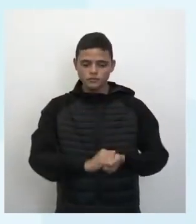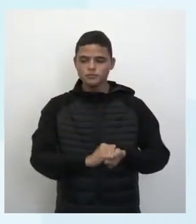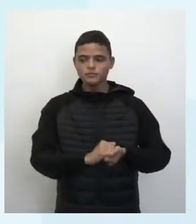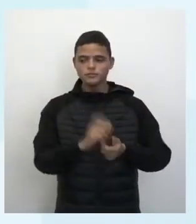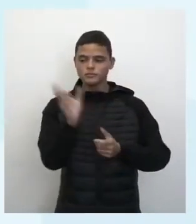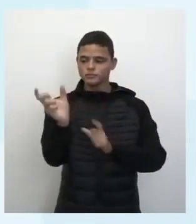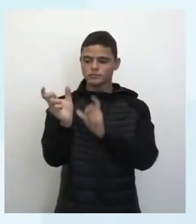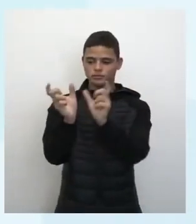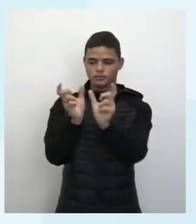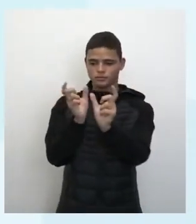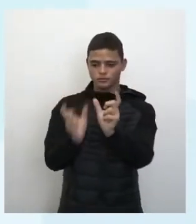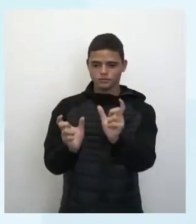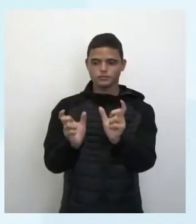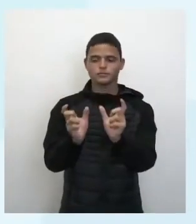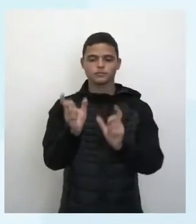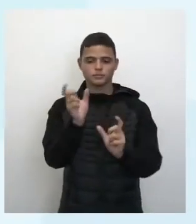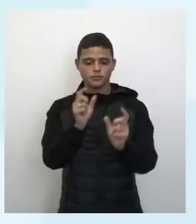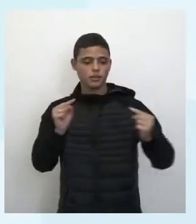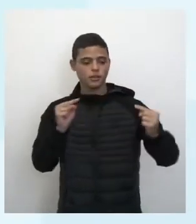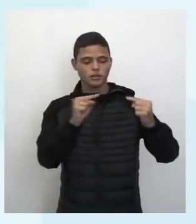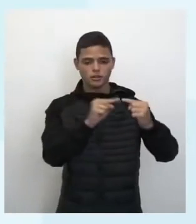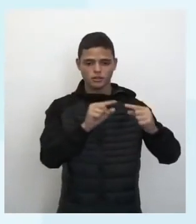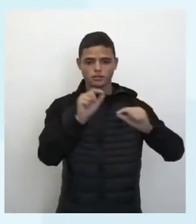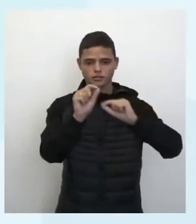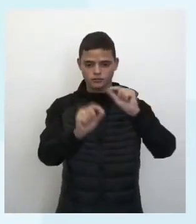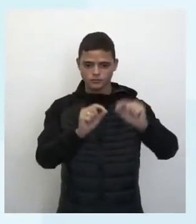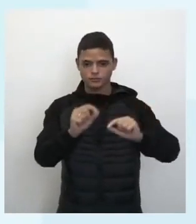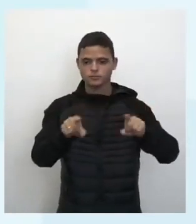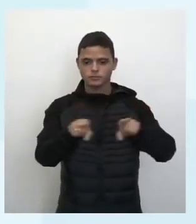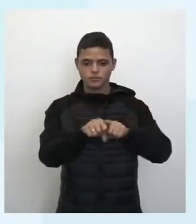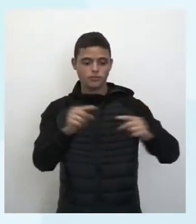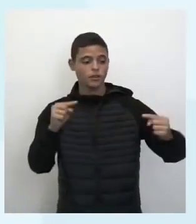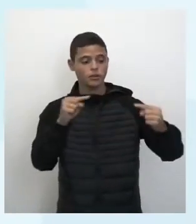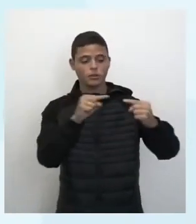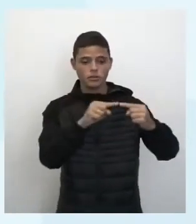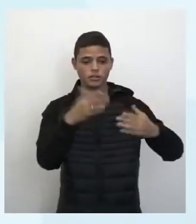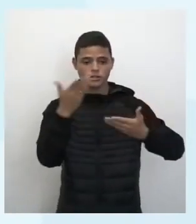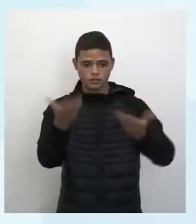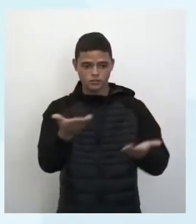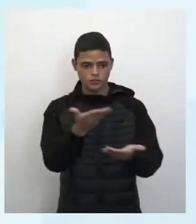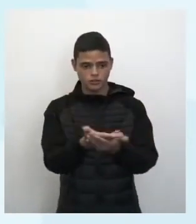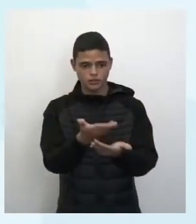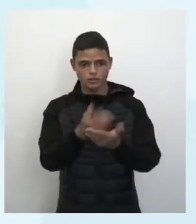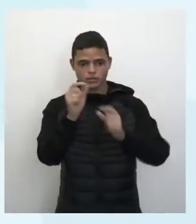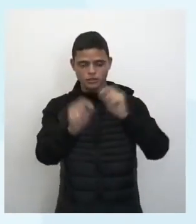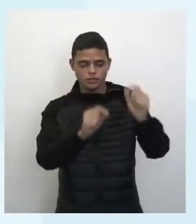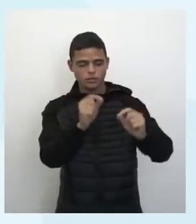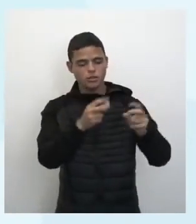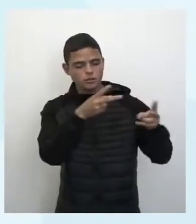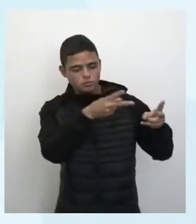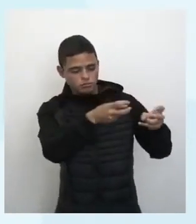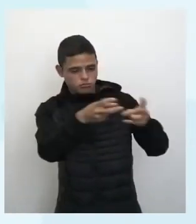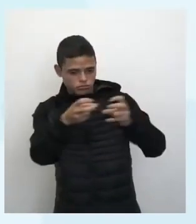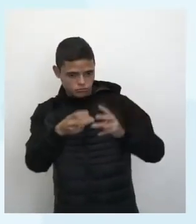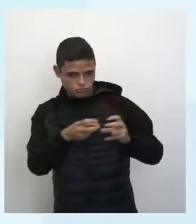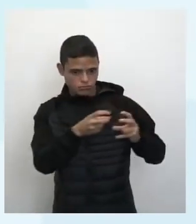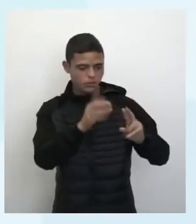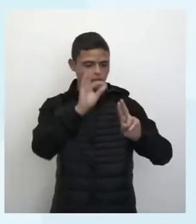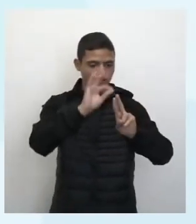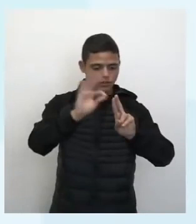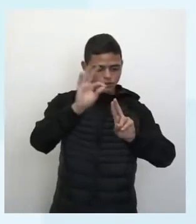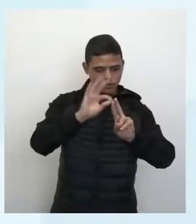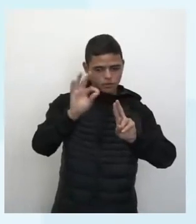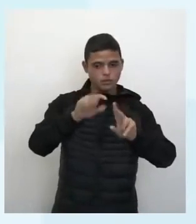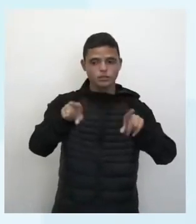subordinadas substantivas objetivas e os objetivos da aula são analisar a estrutura sintática comum